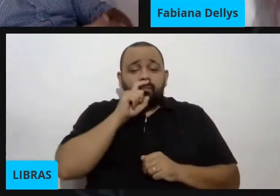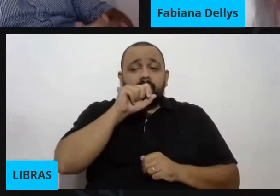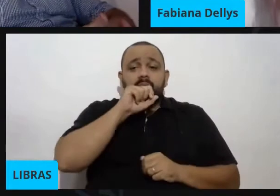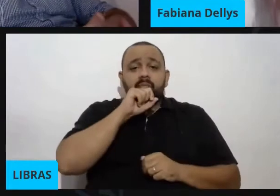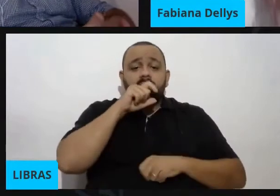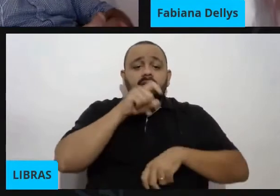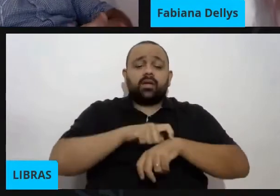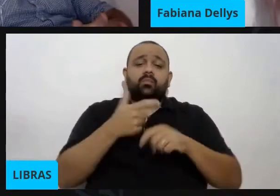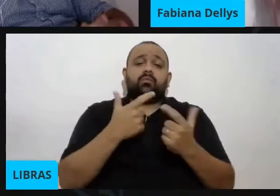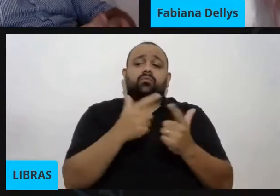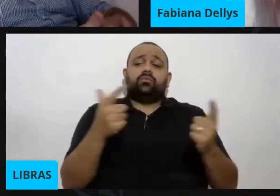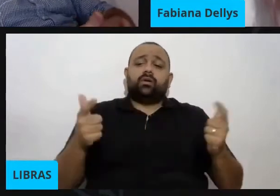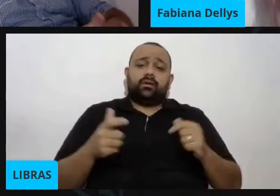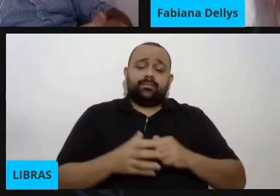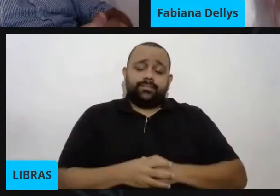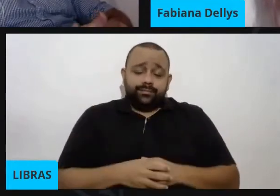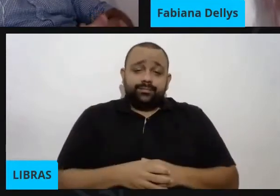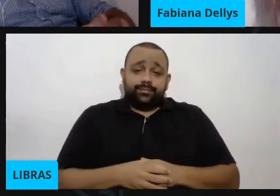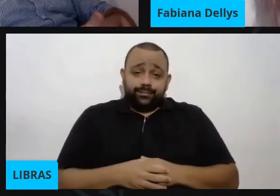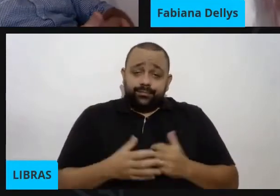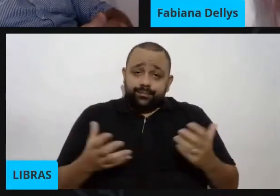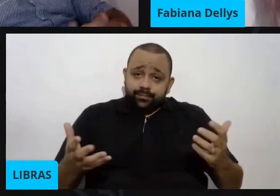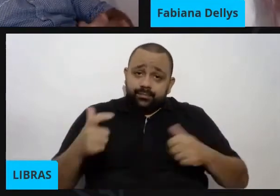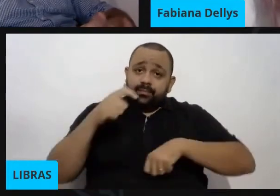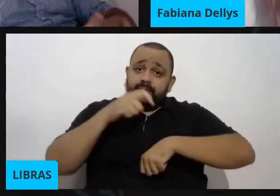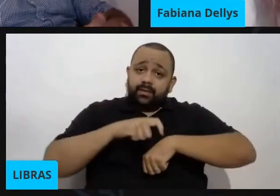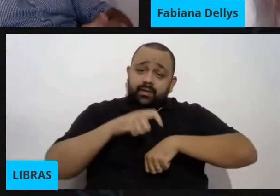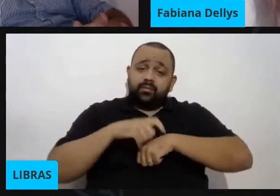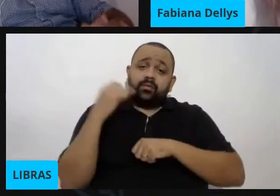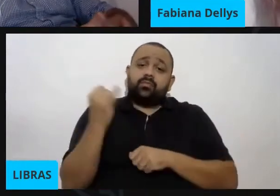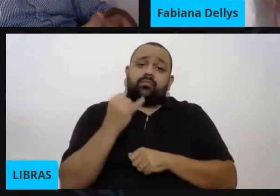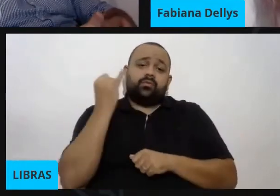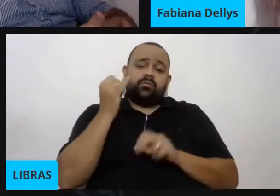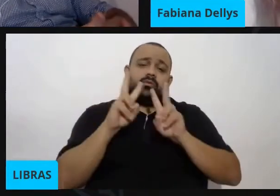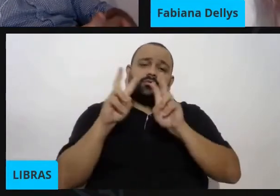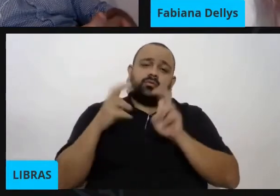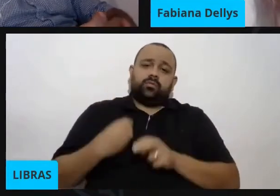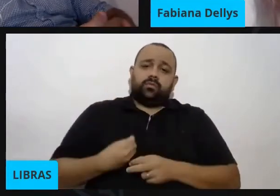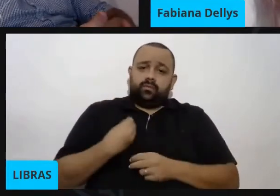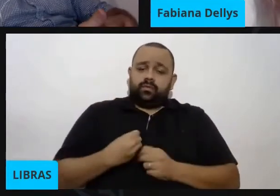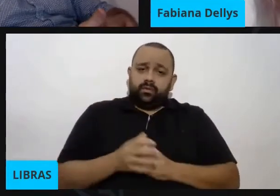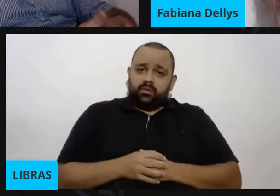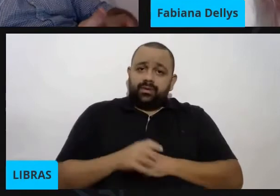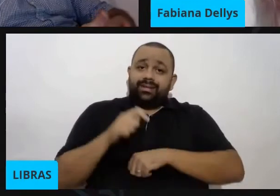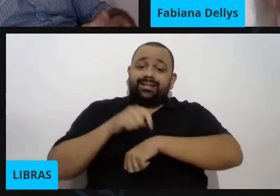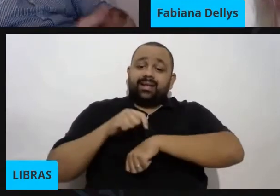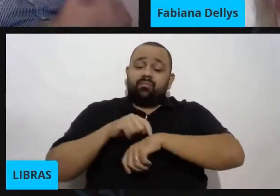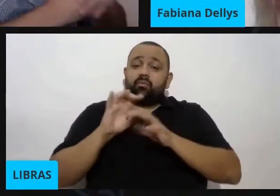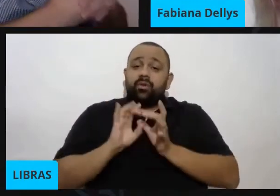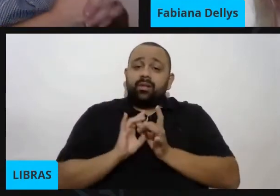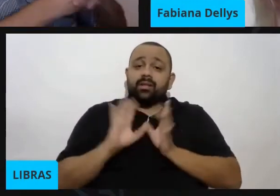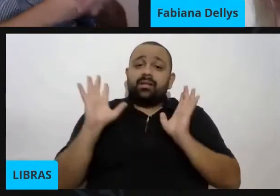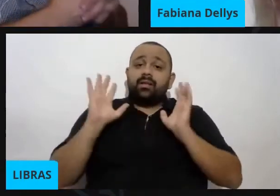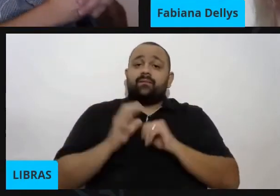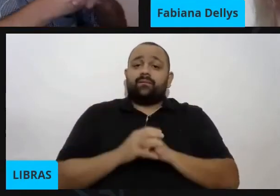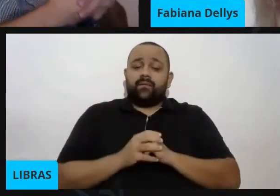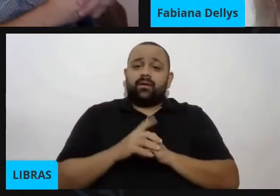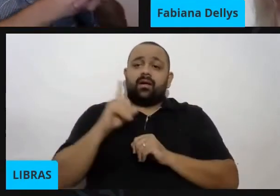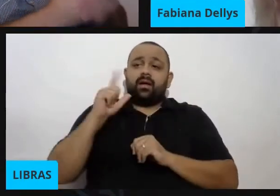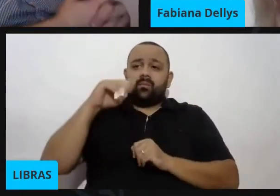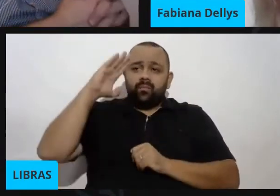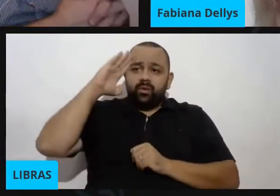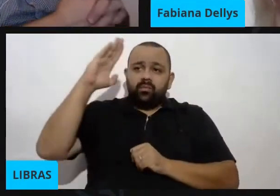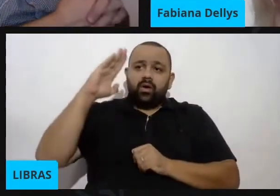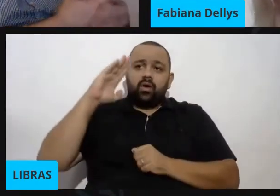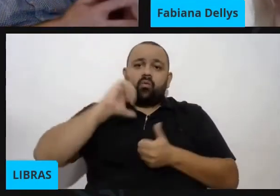né? Tempo é determinante na vida. Tempo livre é o maior fator de qualidade